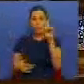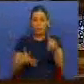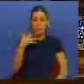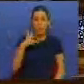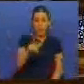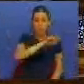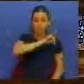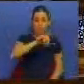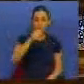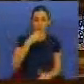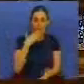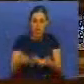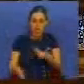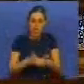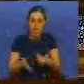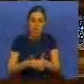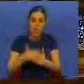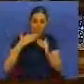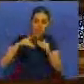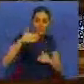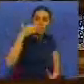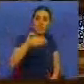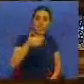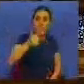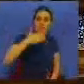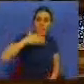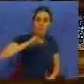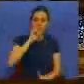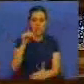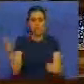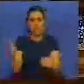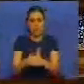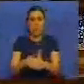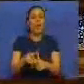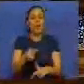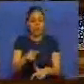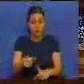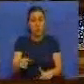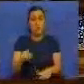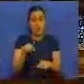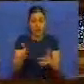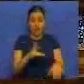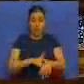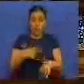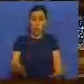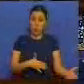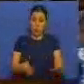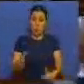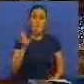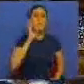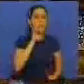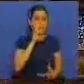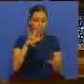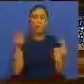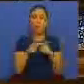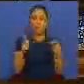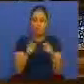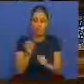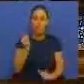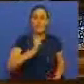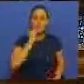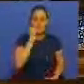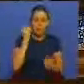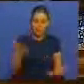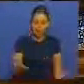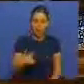.259 de idosos com mais de 75 anos morreram precisamente nesta altura. Sabe que é um problema grave.